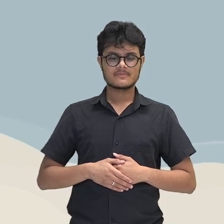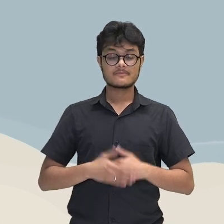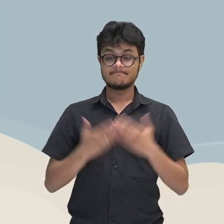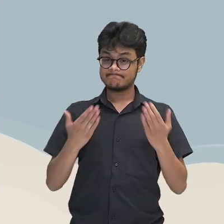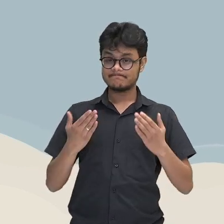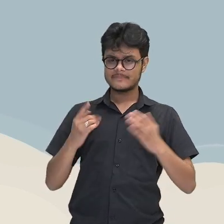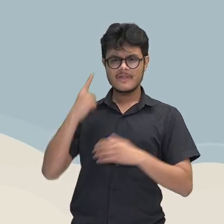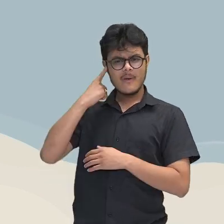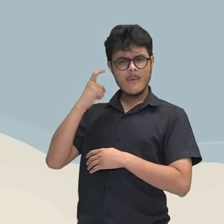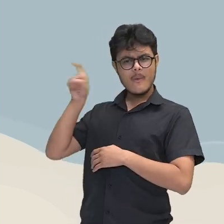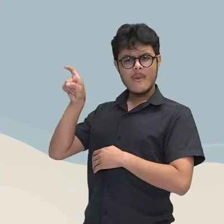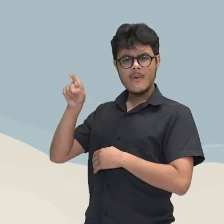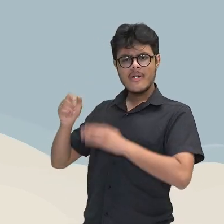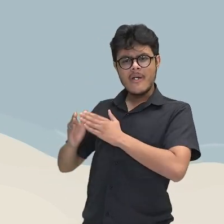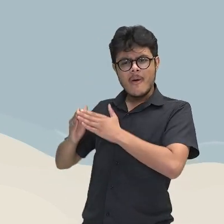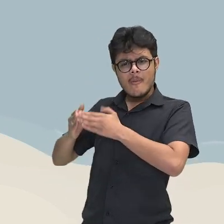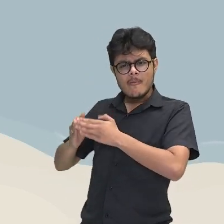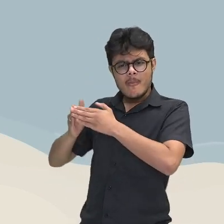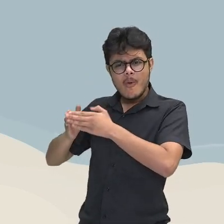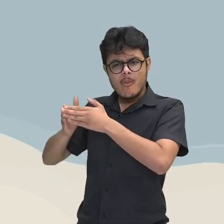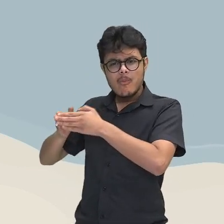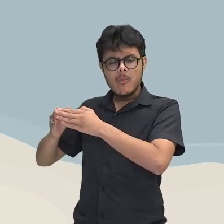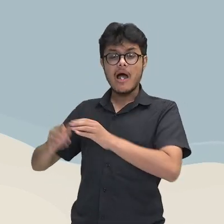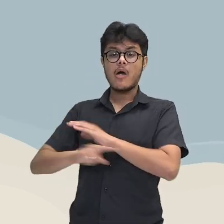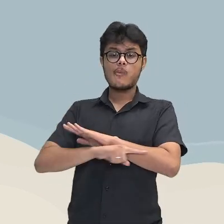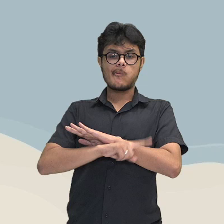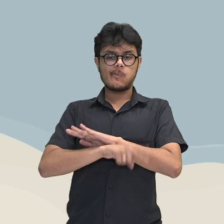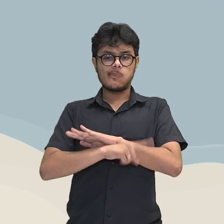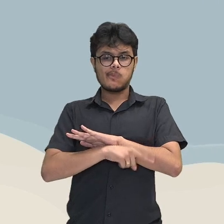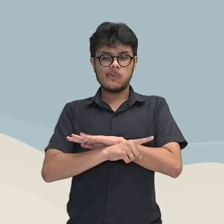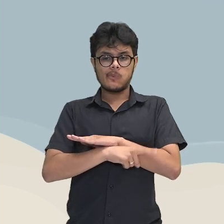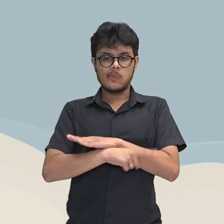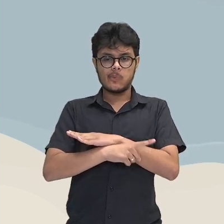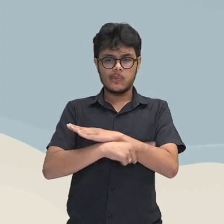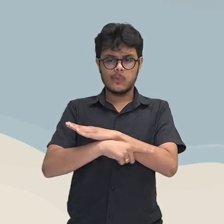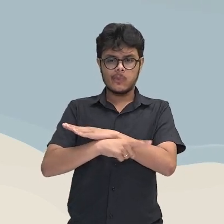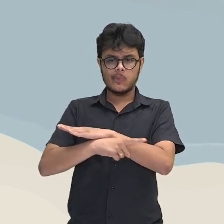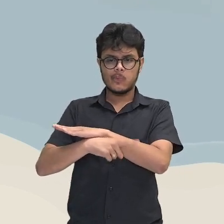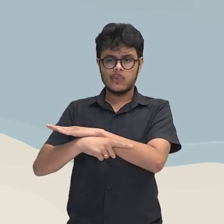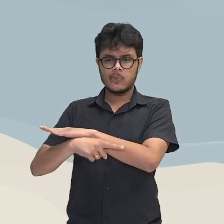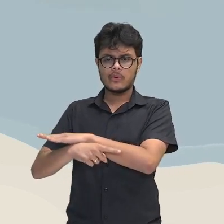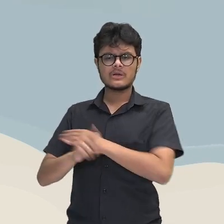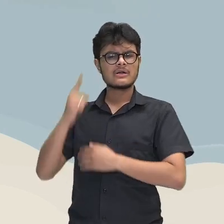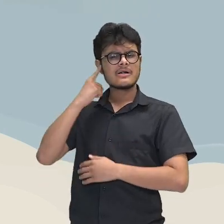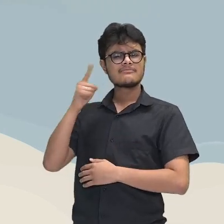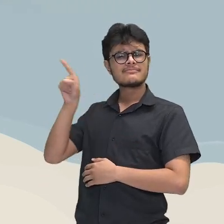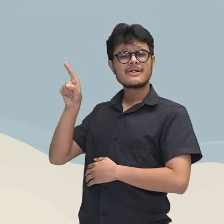Esse barulho é um barulho de um motor, de um barco de linha, né? E esse?